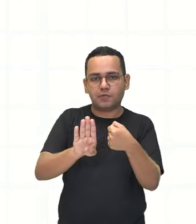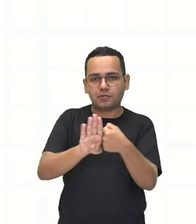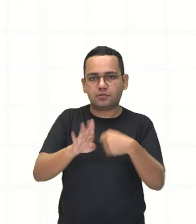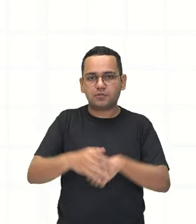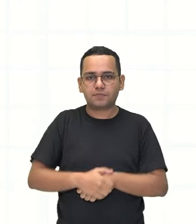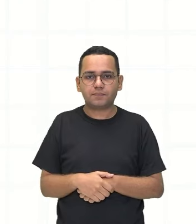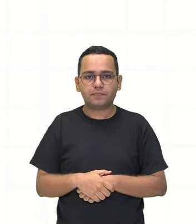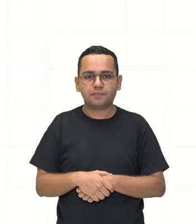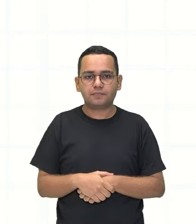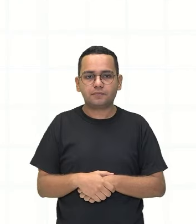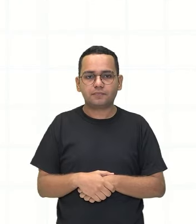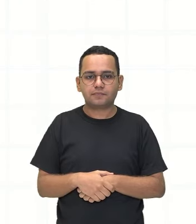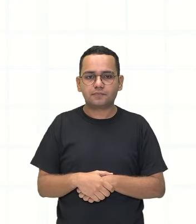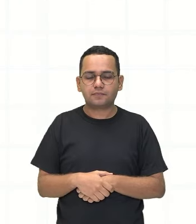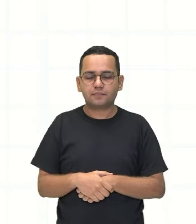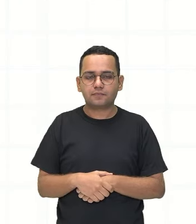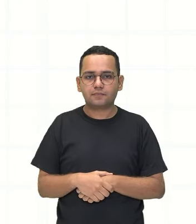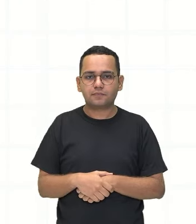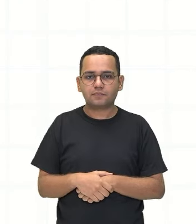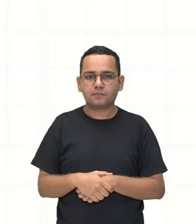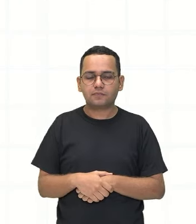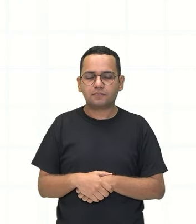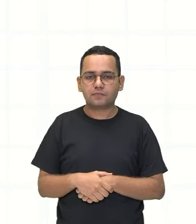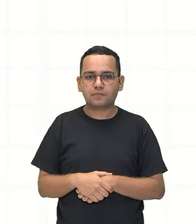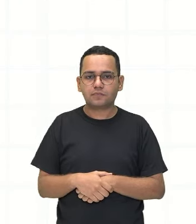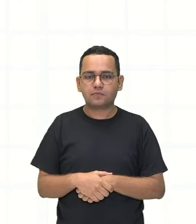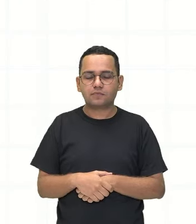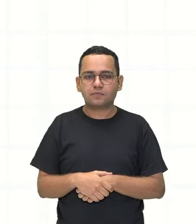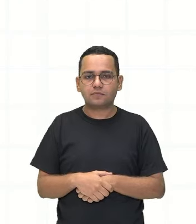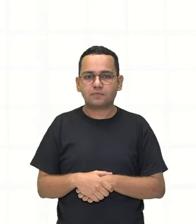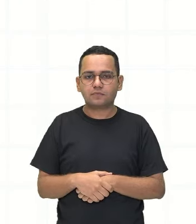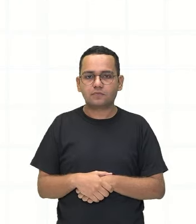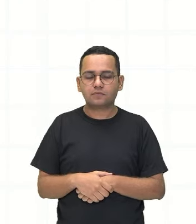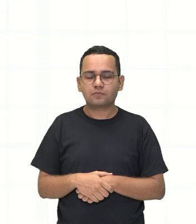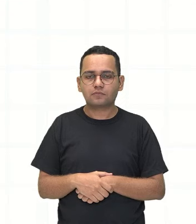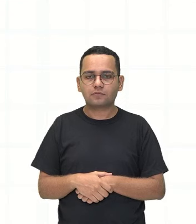é a classe de palavra que vai indicar